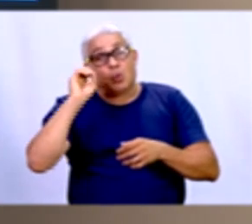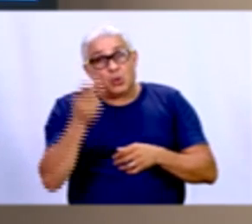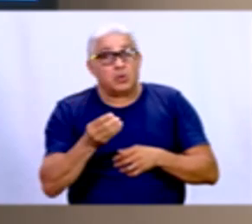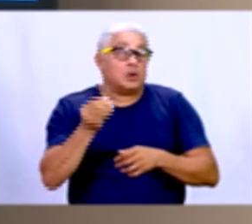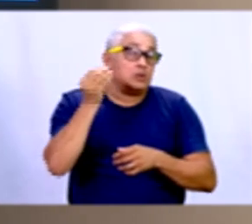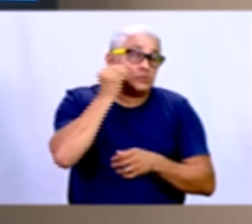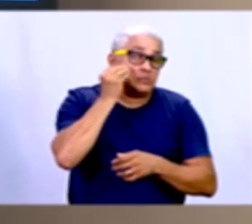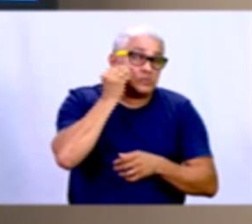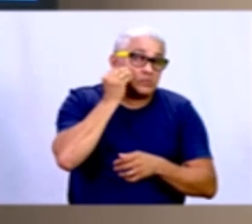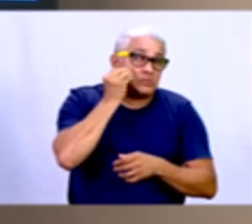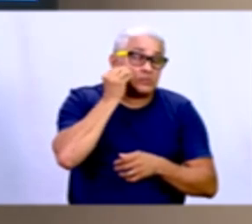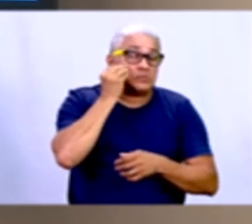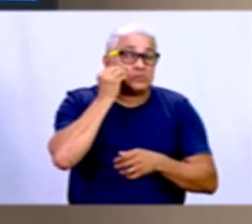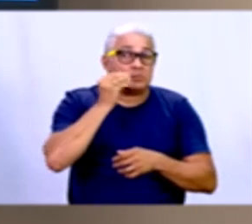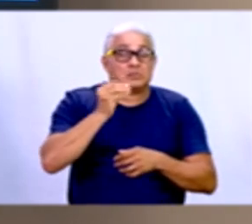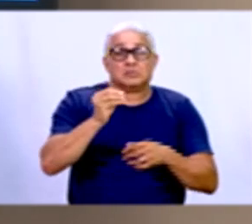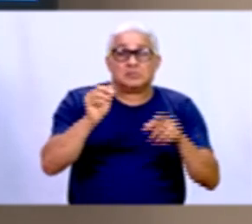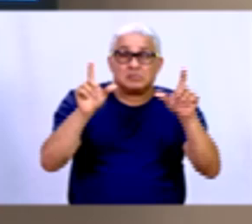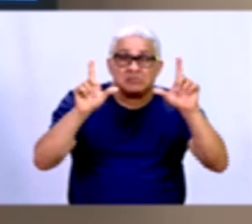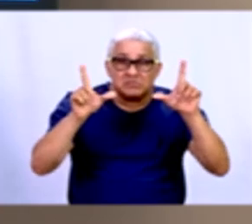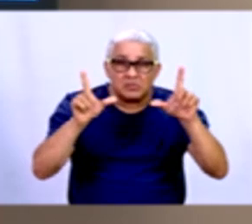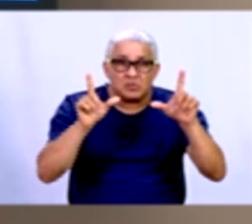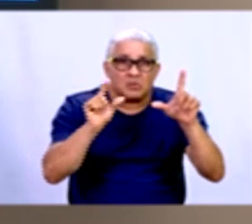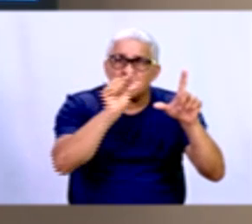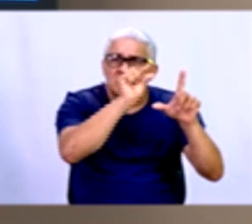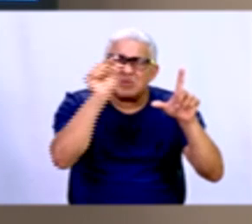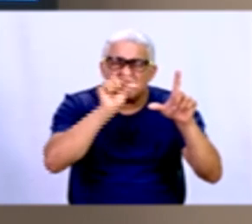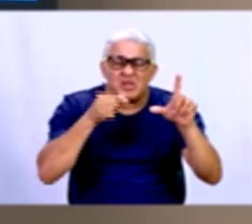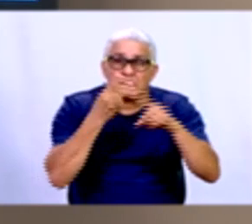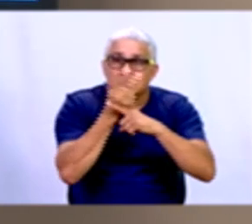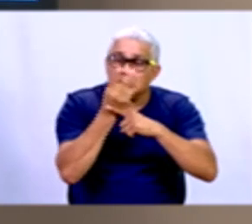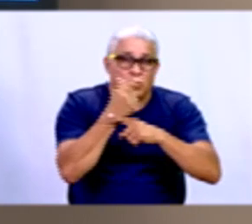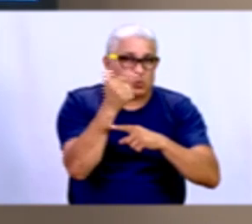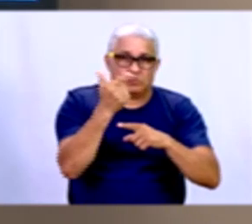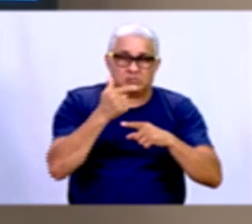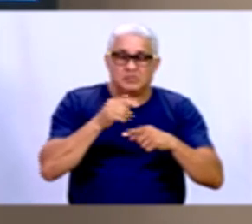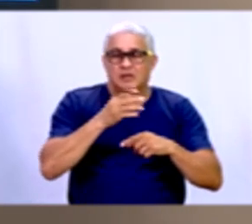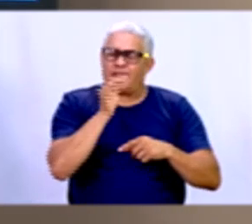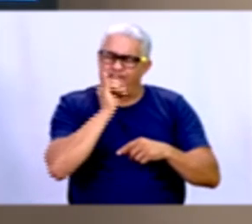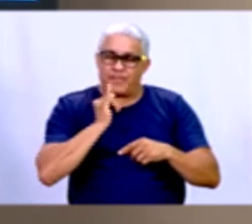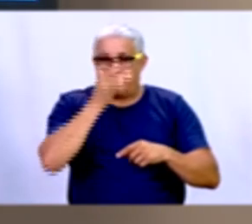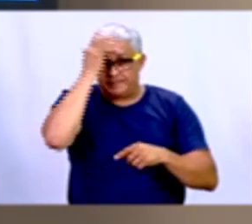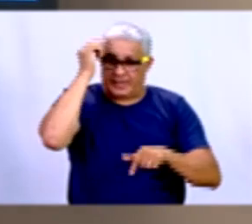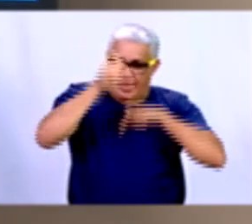certo? Então, digamos que a pessoa está aqui trabalhando no computador,